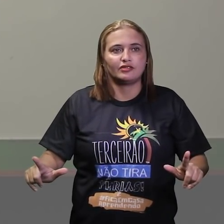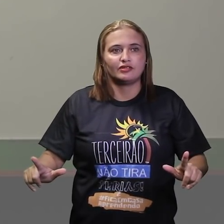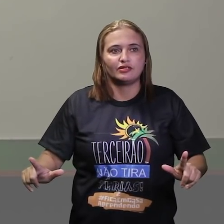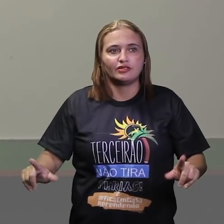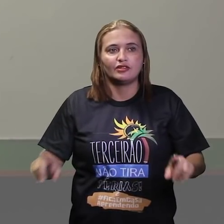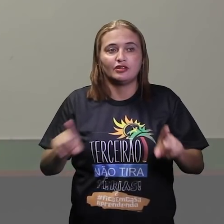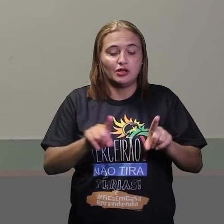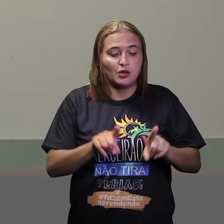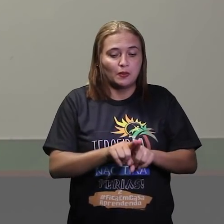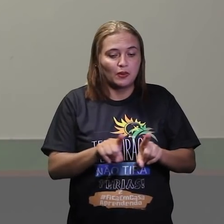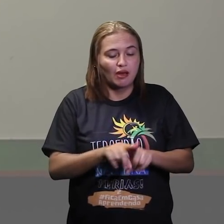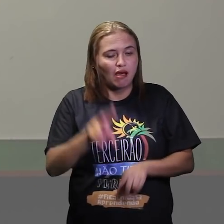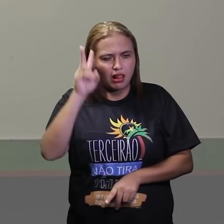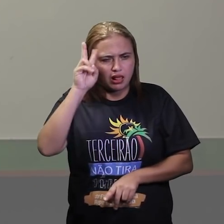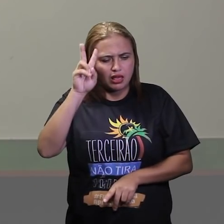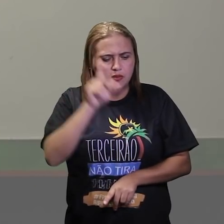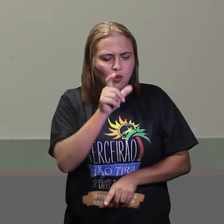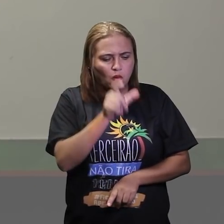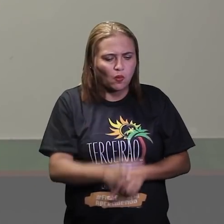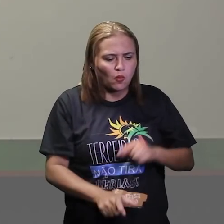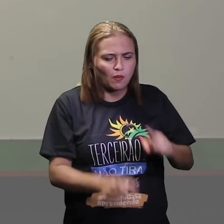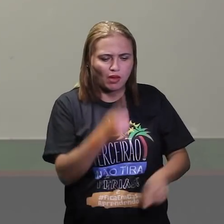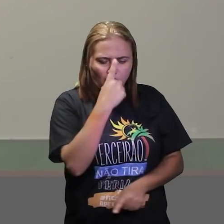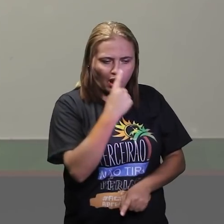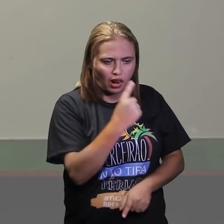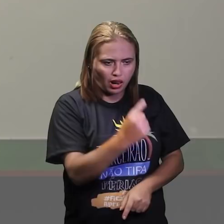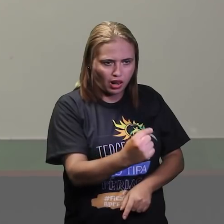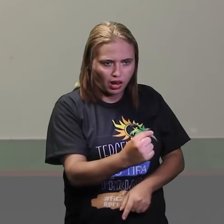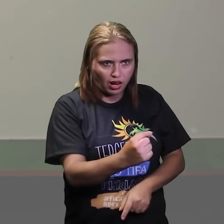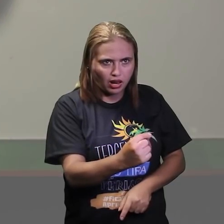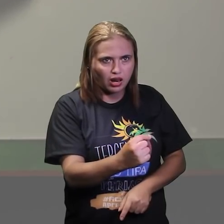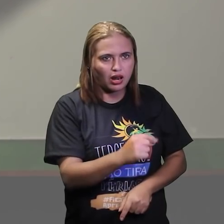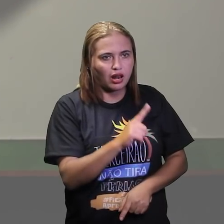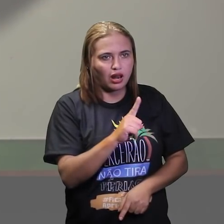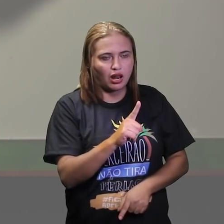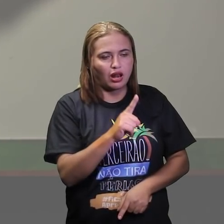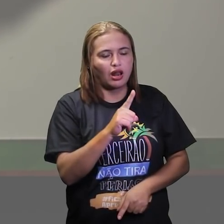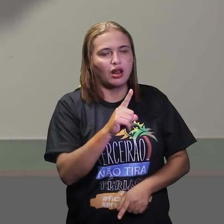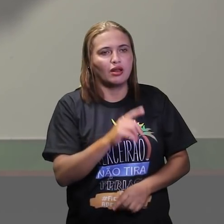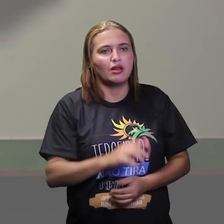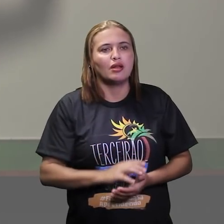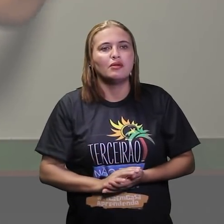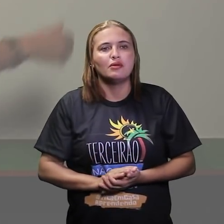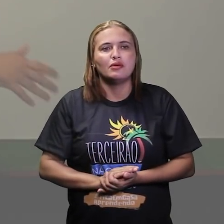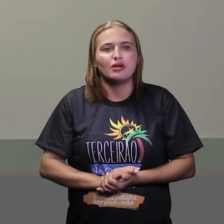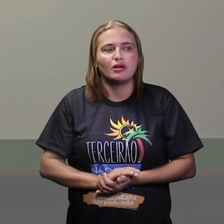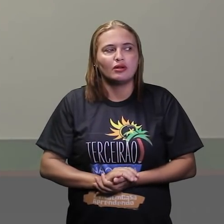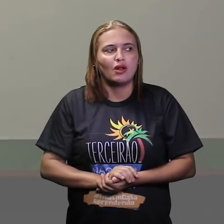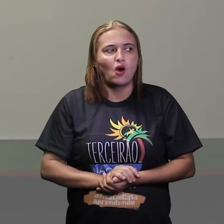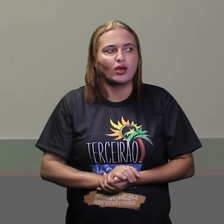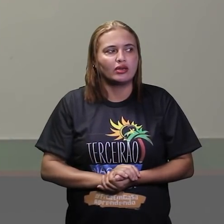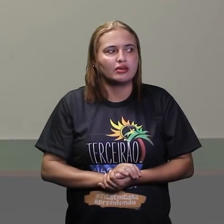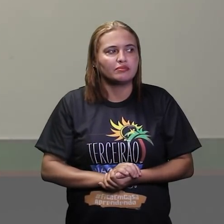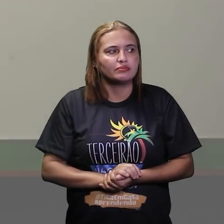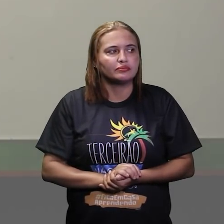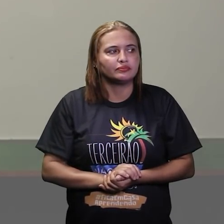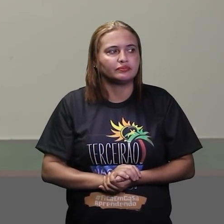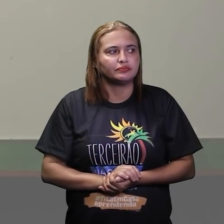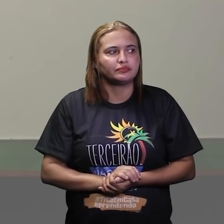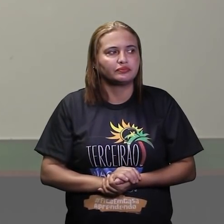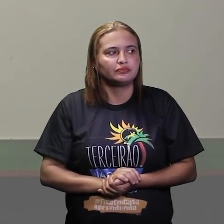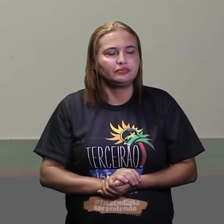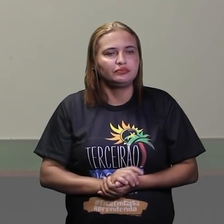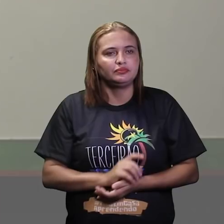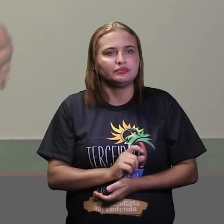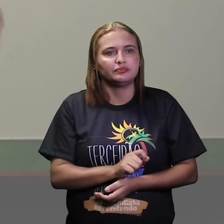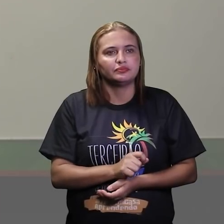em Locke a propriedade é um bem máximo. Em Rousseau não, ela é um mal. Ó. Ela é o Darth Vader da história.